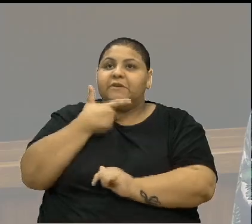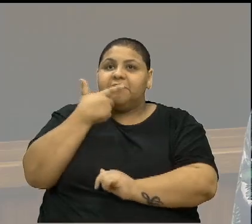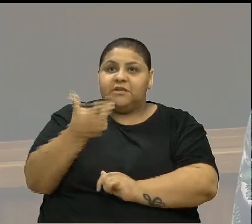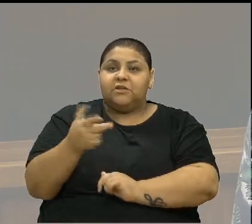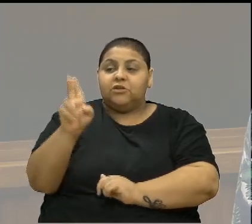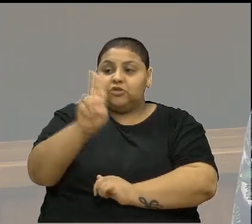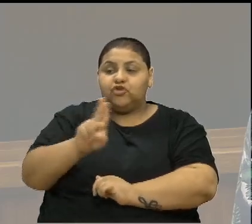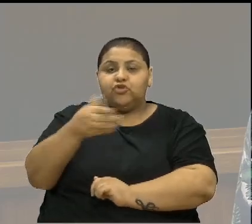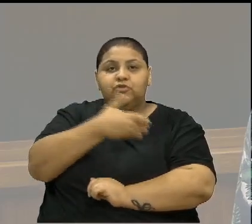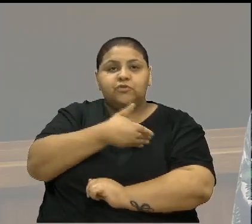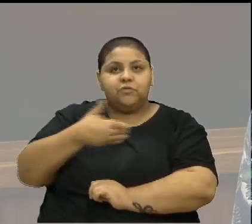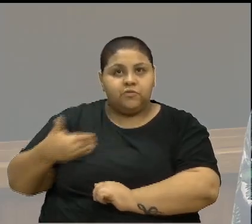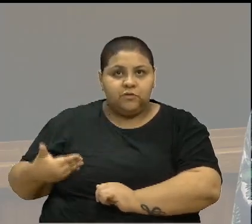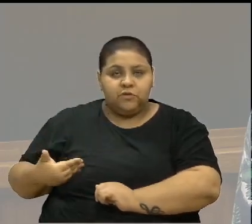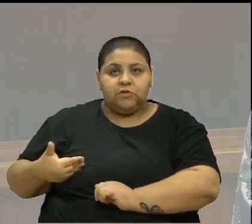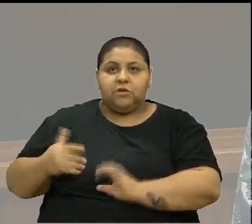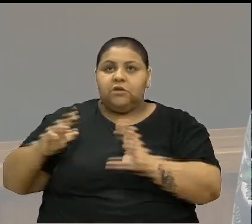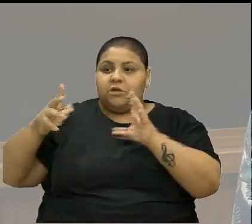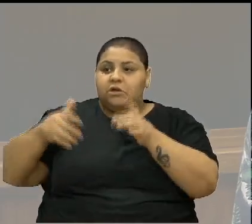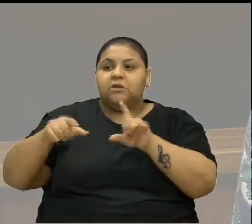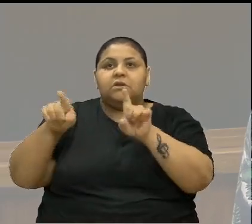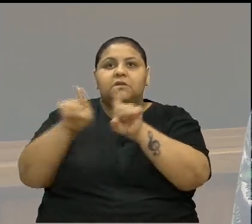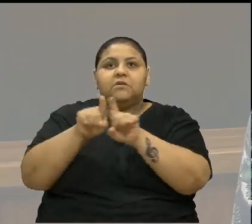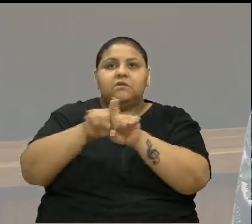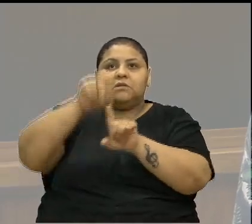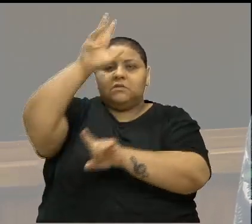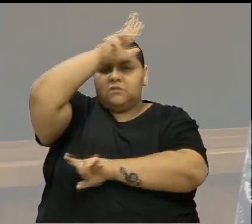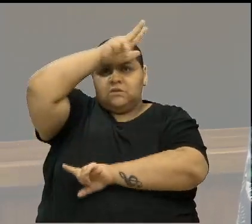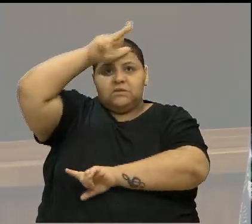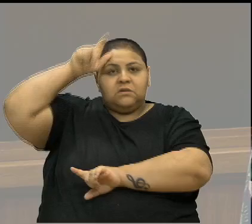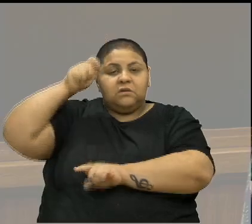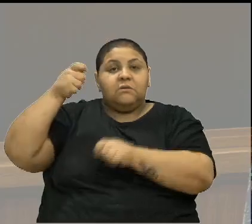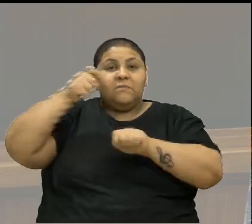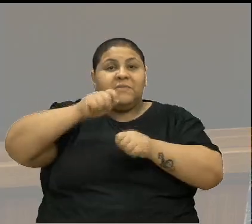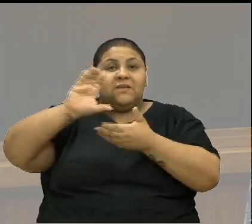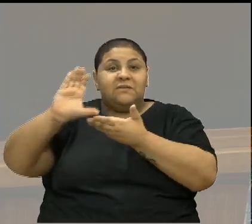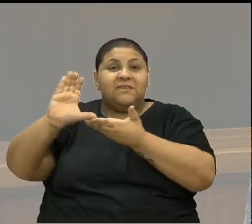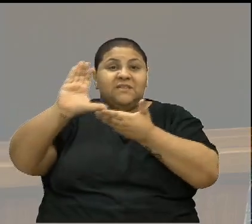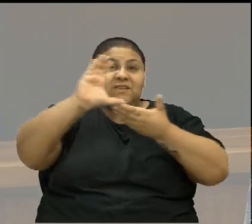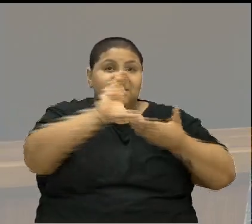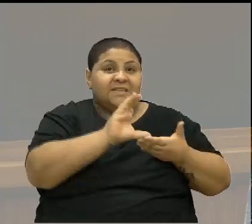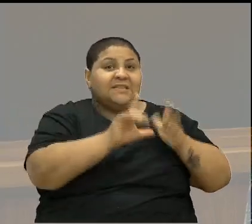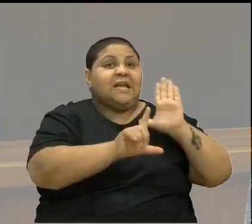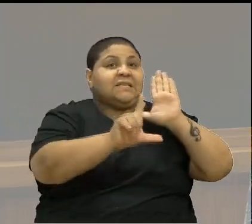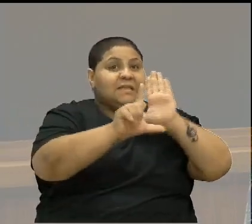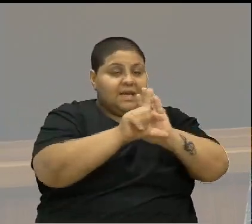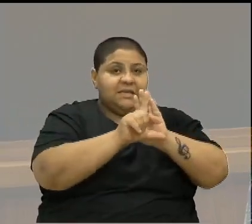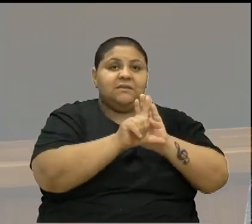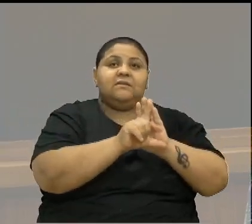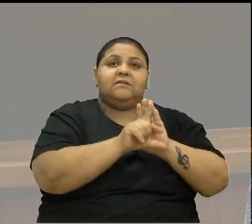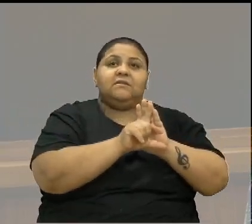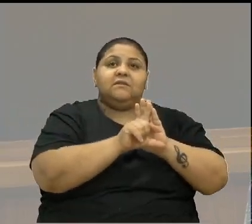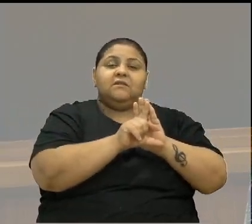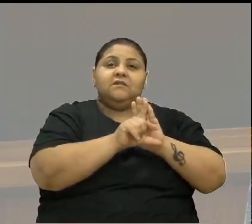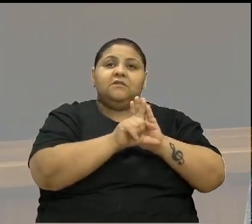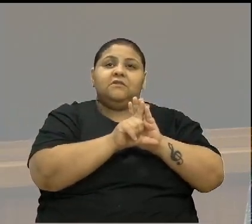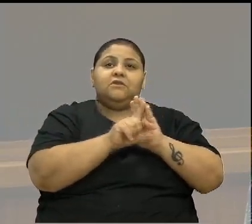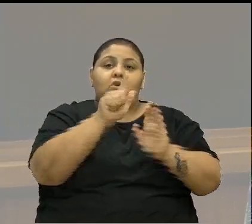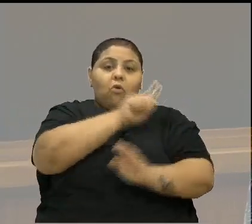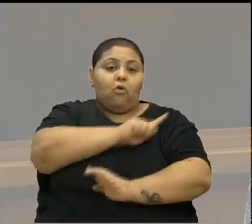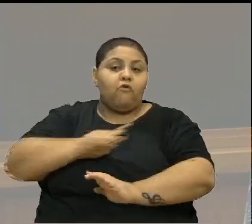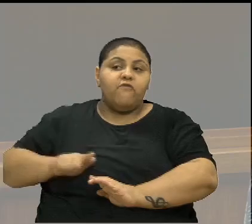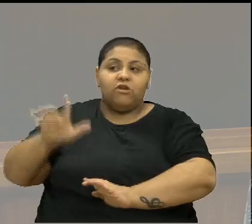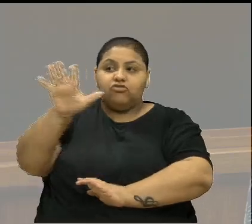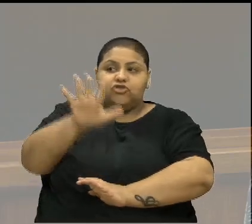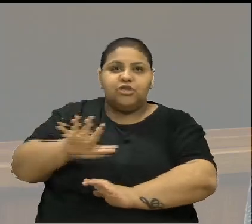de utilidade pública, o quanto também o município precisa investir mais nessas leis, os governos de modo